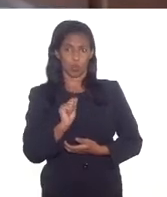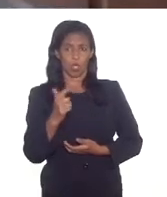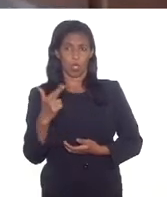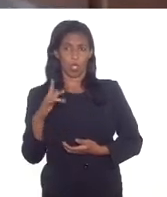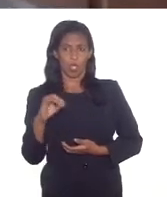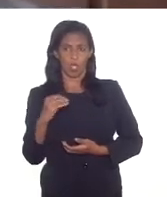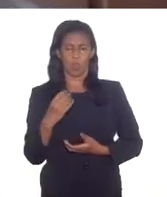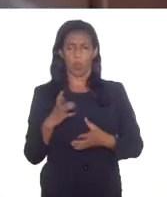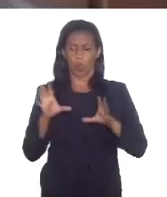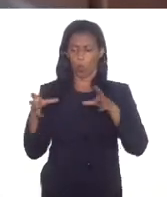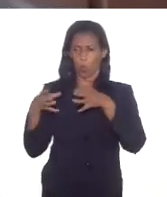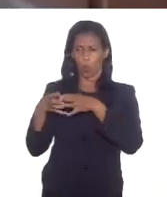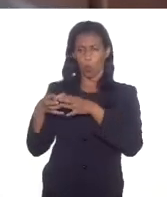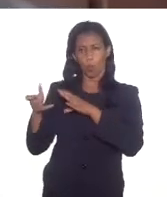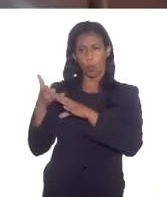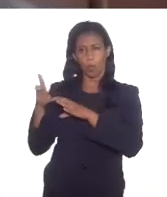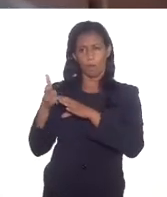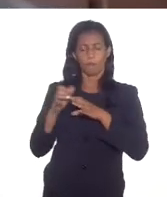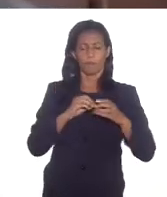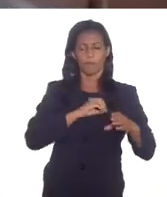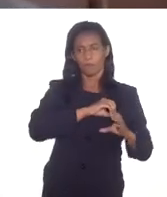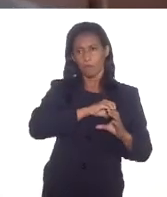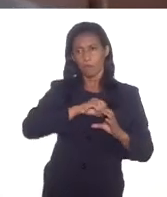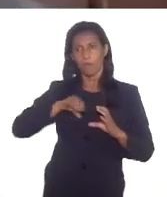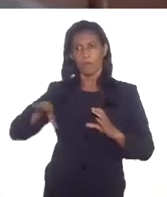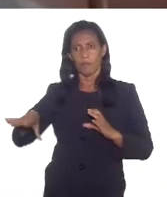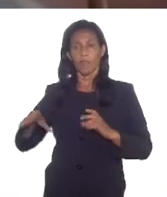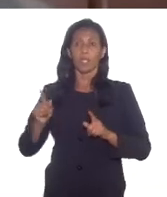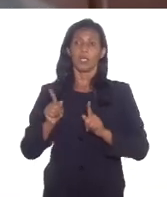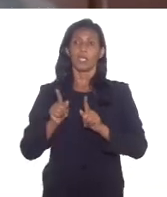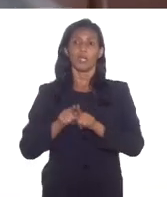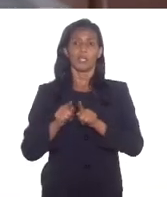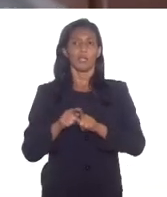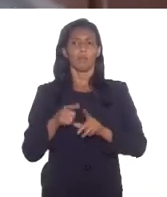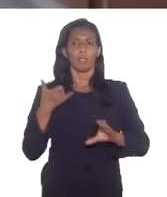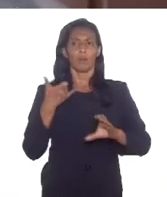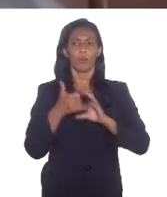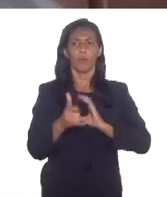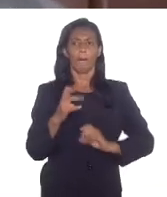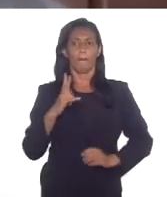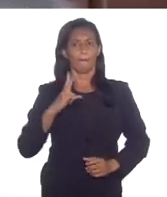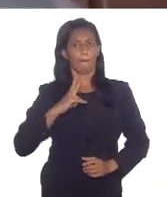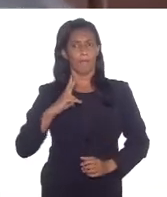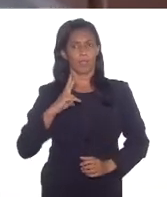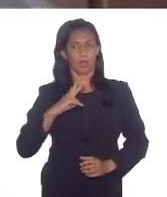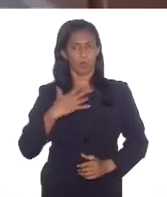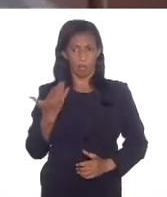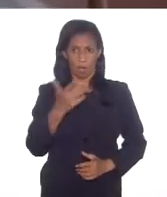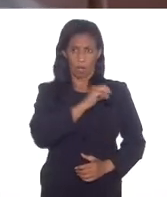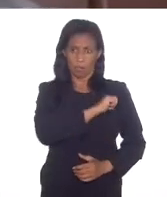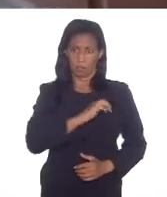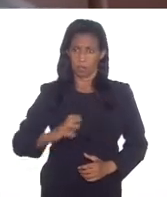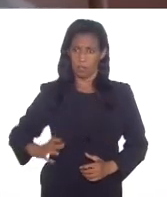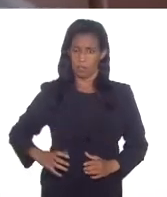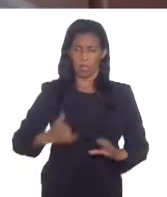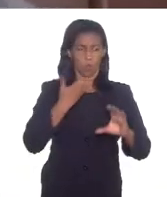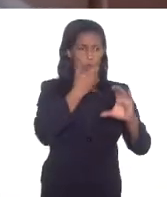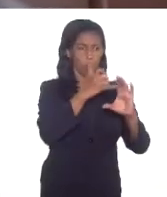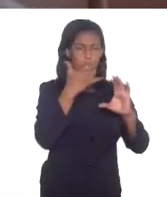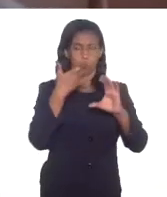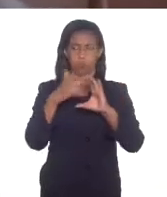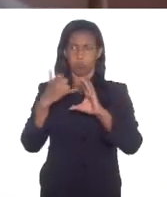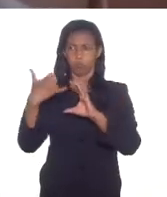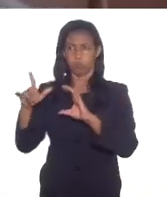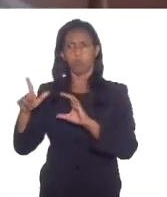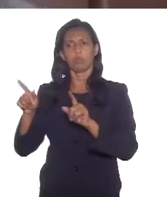deputados e deputadas e também no individual, tanto de Vossa Excelência, presidente André Siciliano, quanto dos deputados que